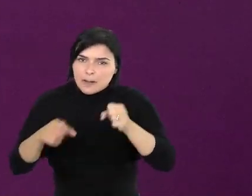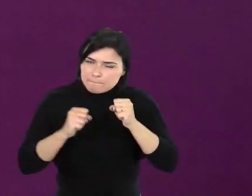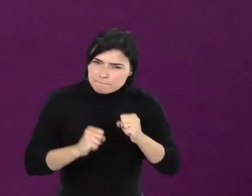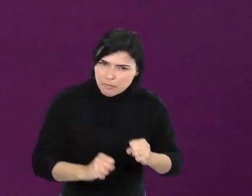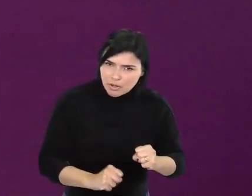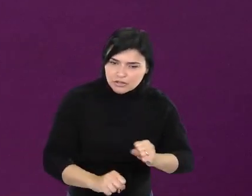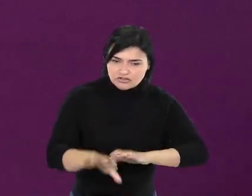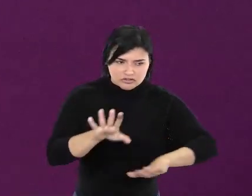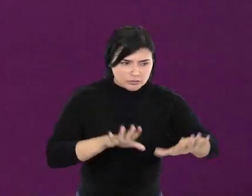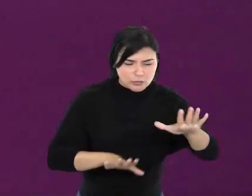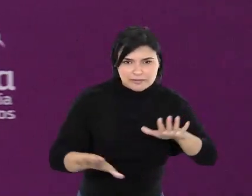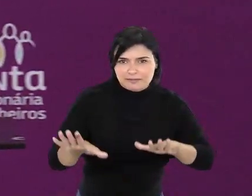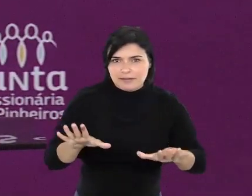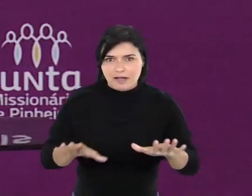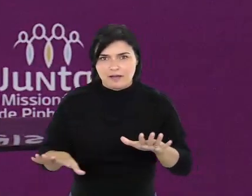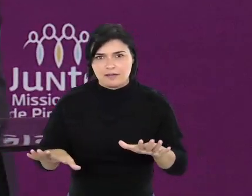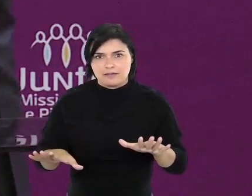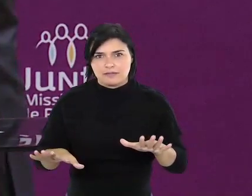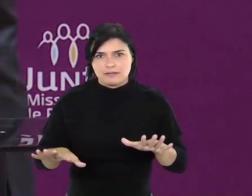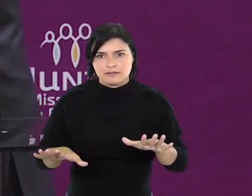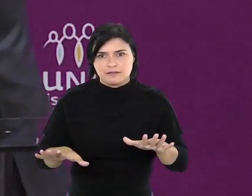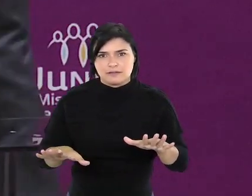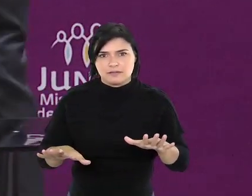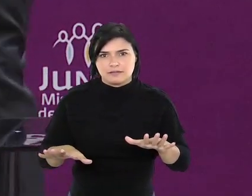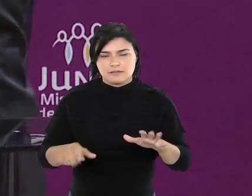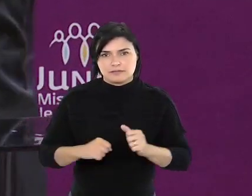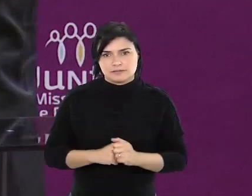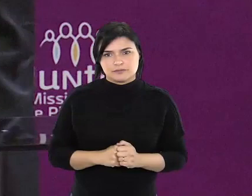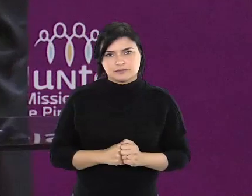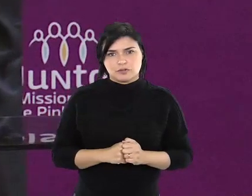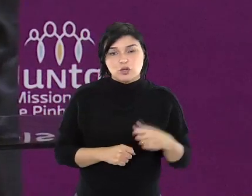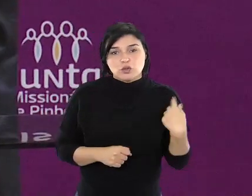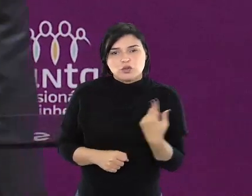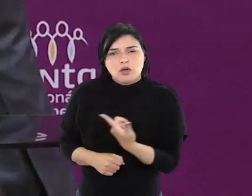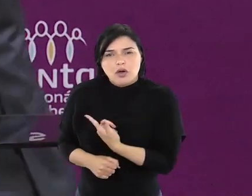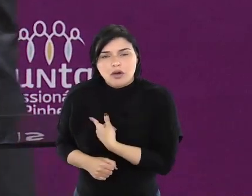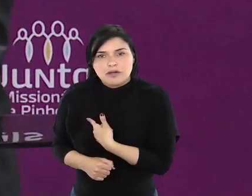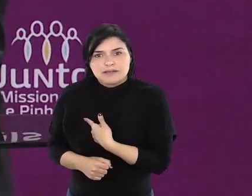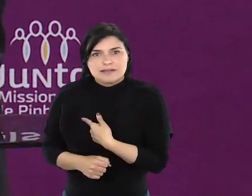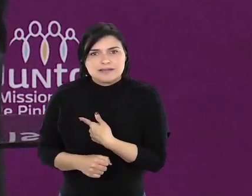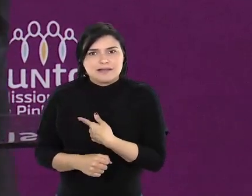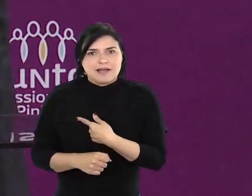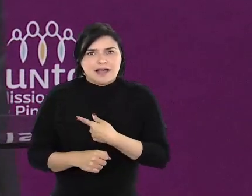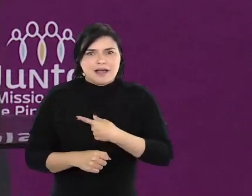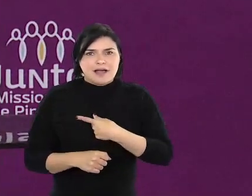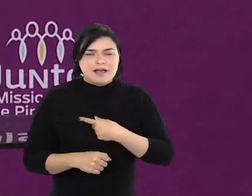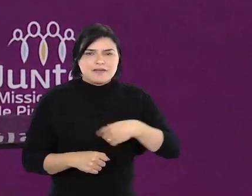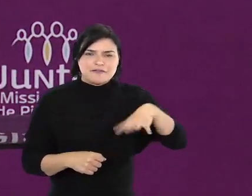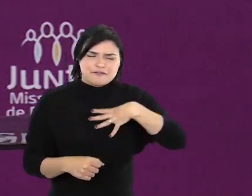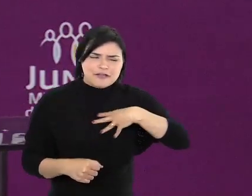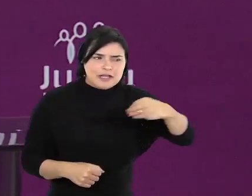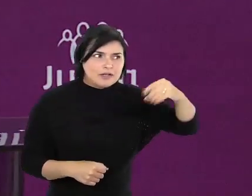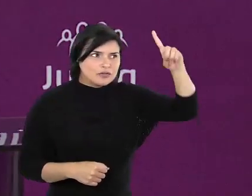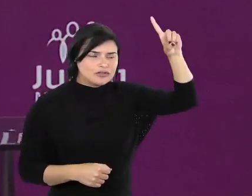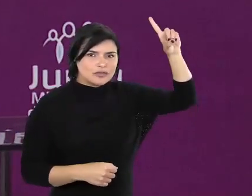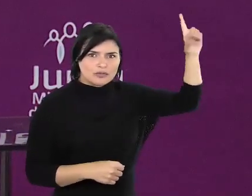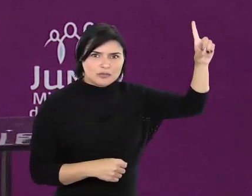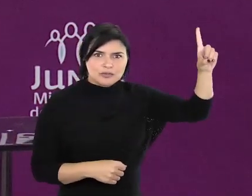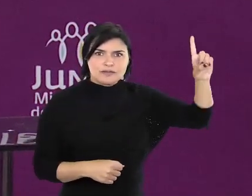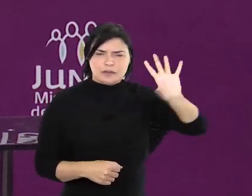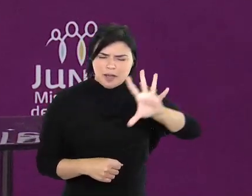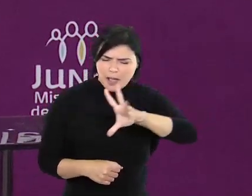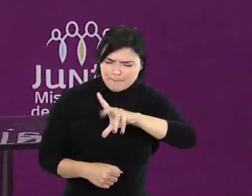e lidando como vasos sagrados de Jesus por amor a Jesus porque Jesus disse para Pedro Pedro